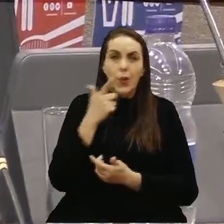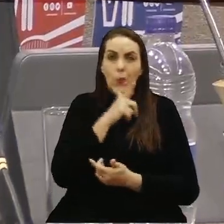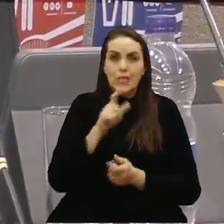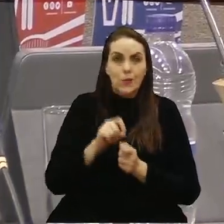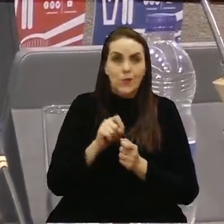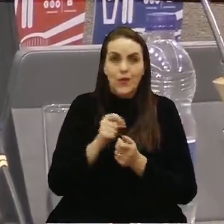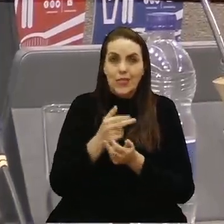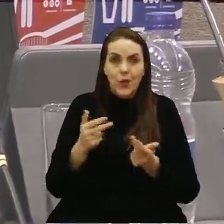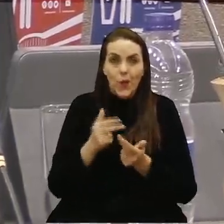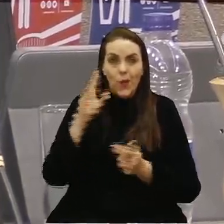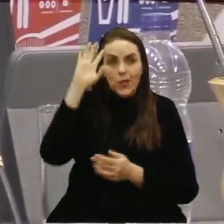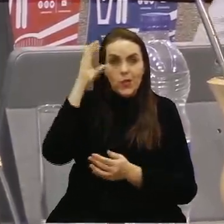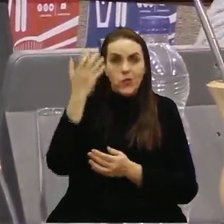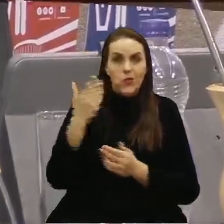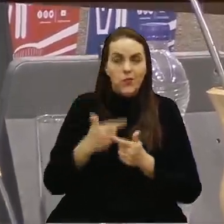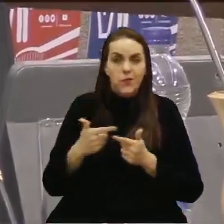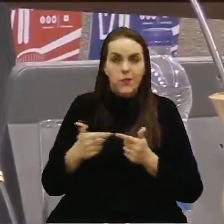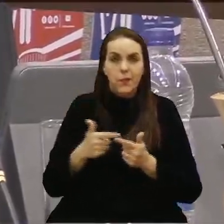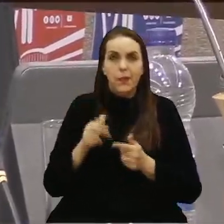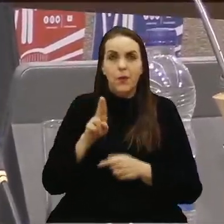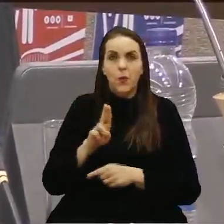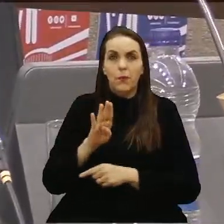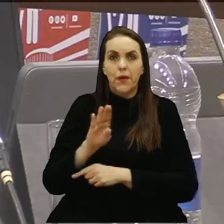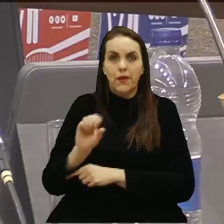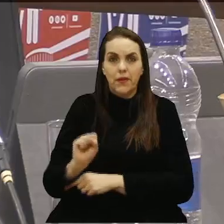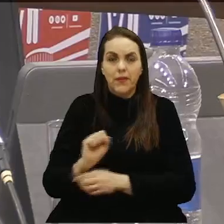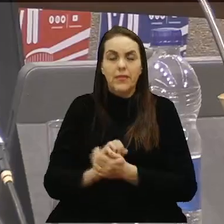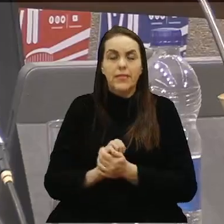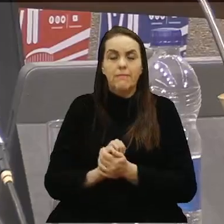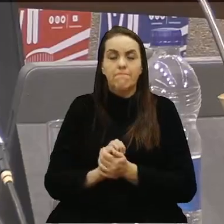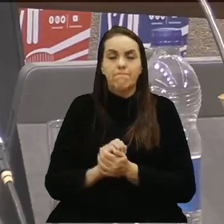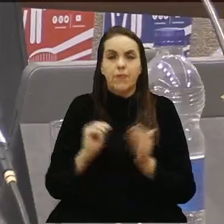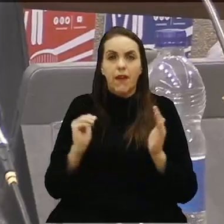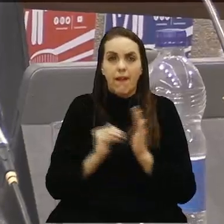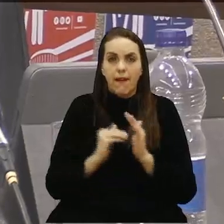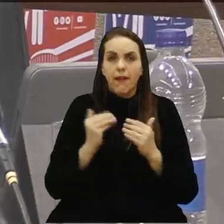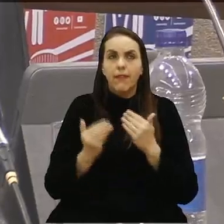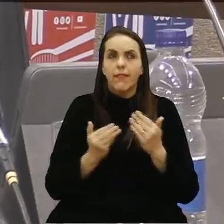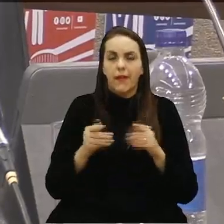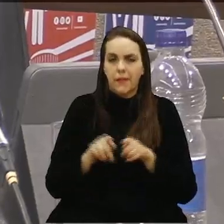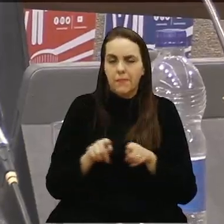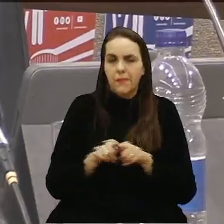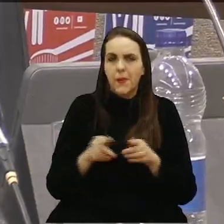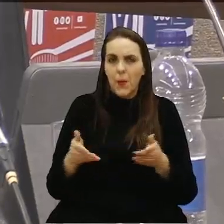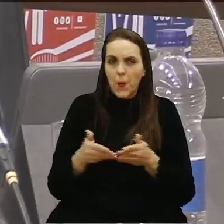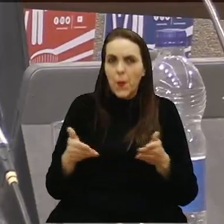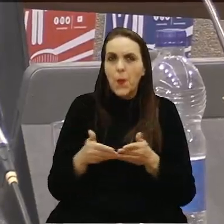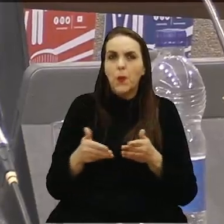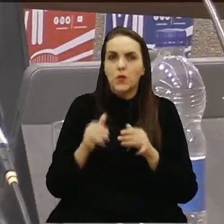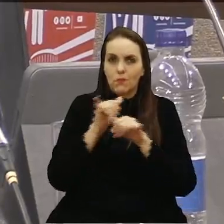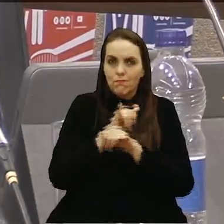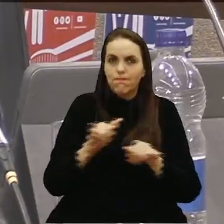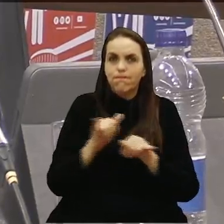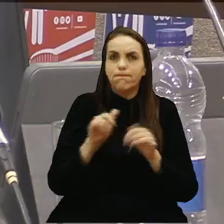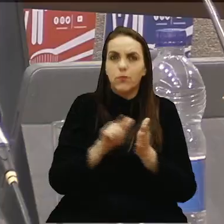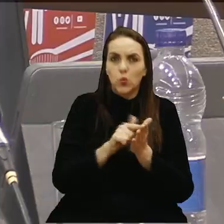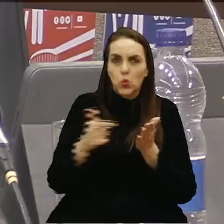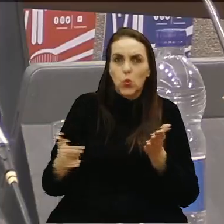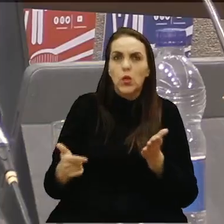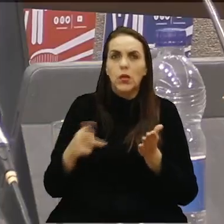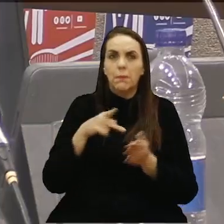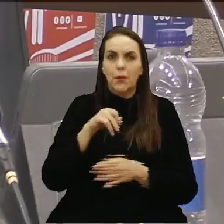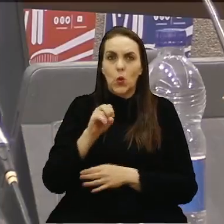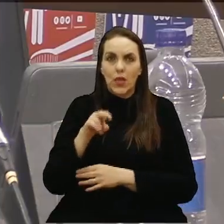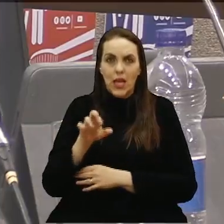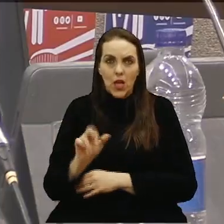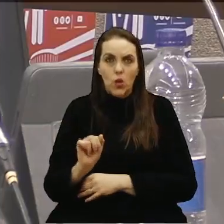na solução desses problemas, nas UBSs. Até, inclusive, hoje saiu uma matéria no Pioneiro, né, citando o meu